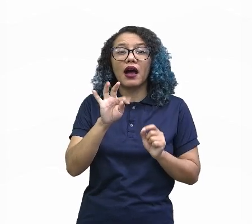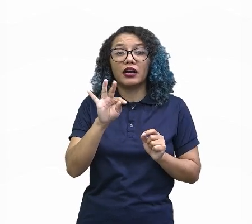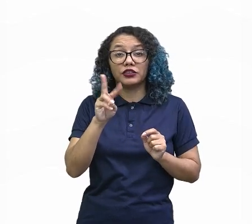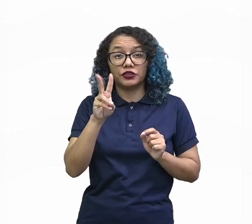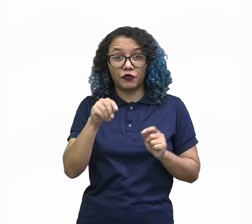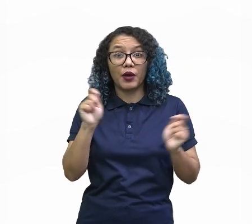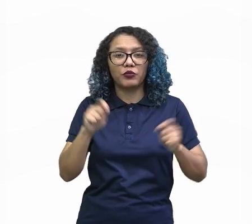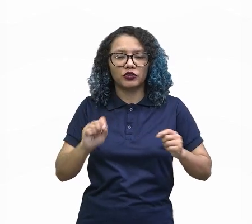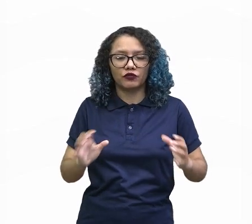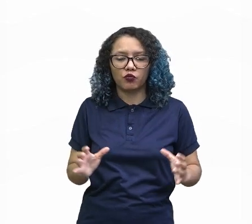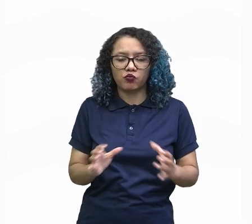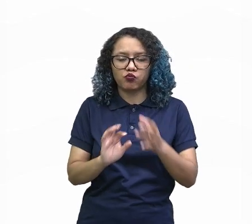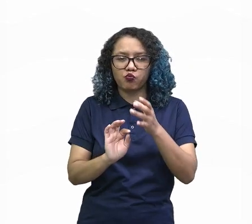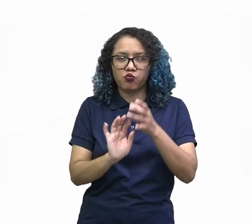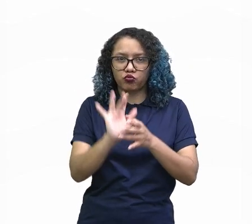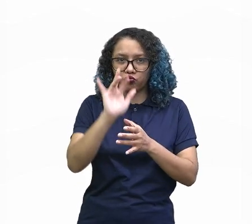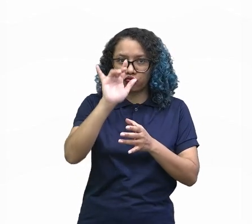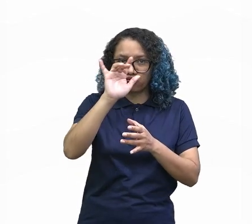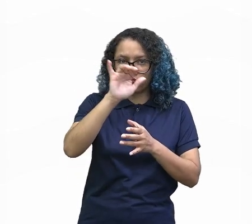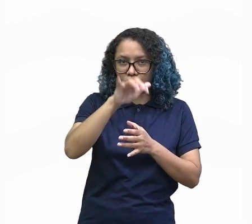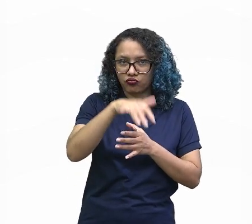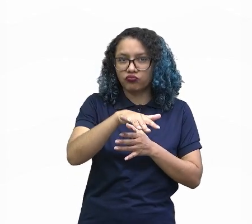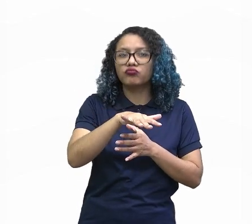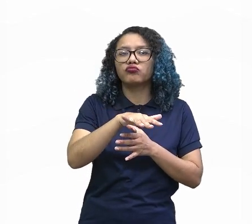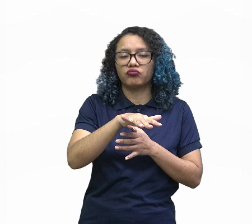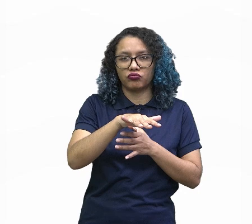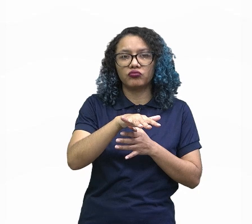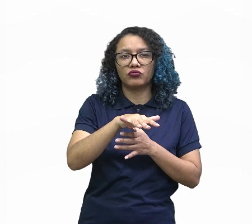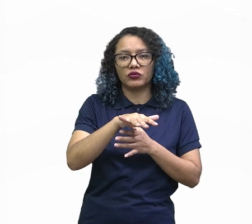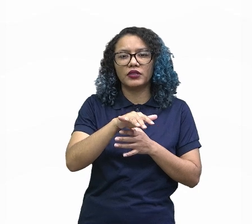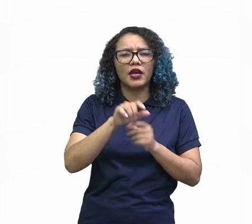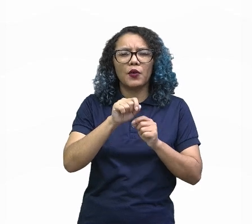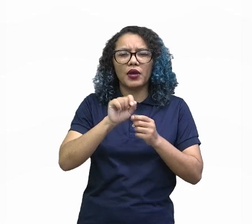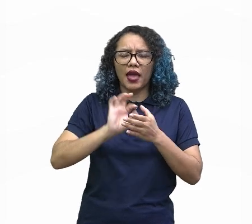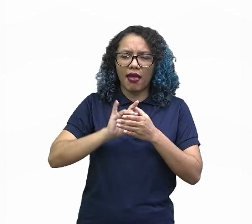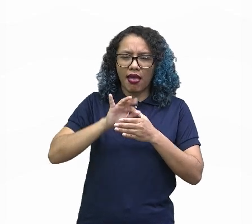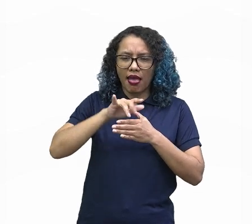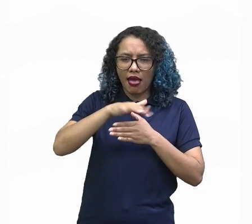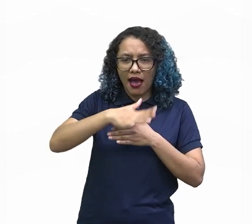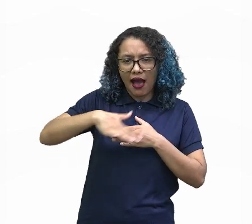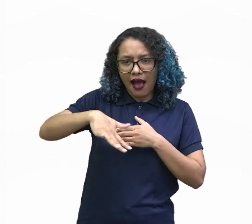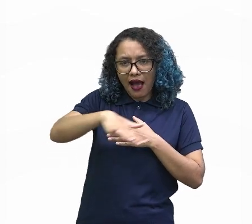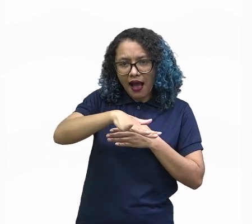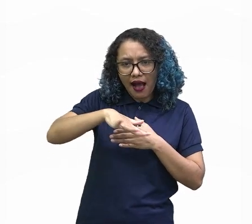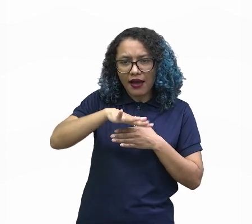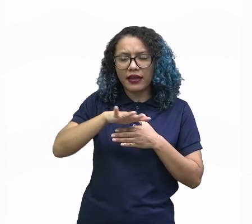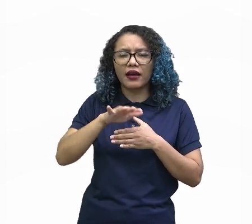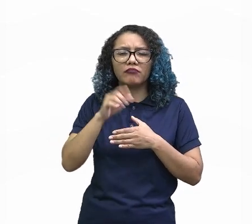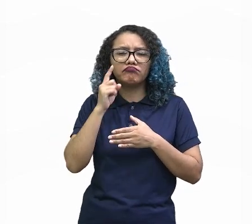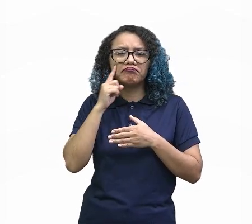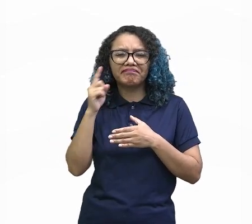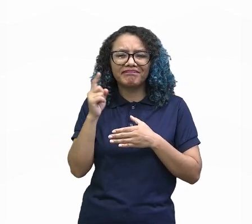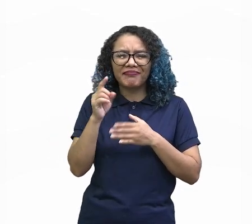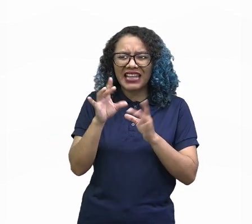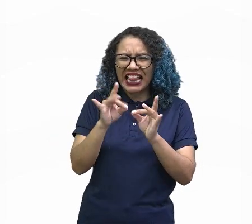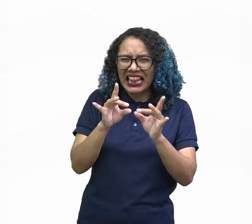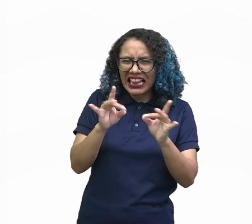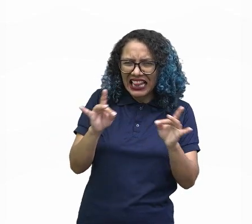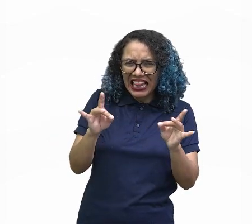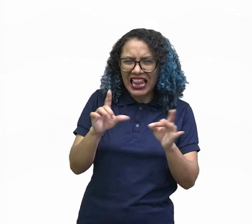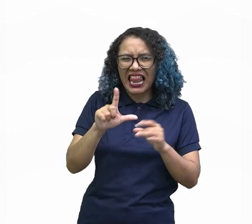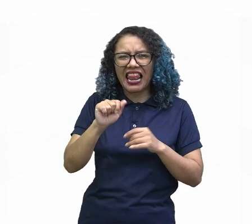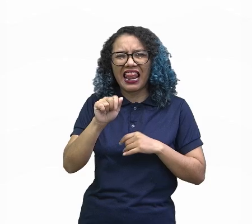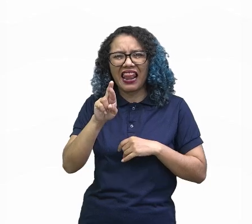que vão entrar em erupção, que é quando eles liberam aí no solo, nessa região em volta, essa lava,